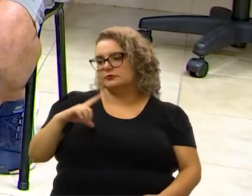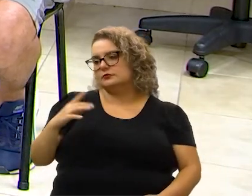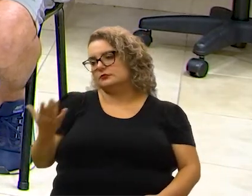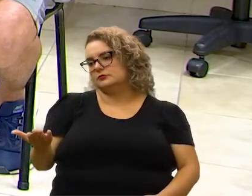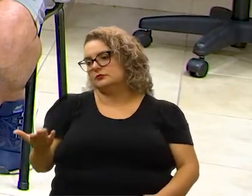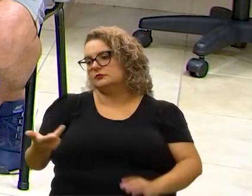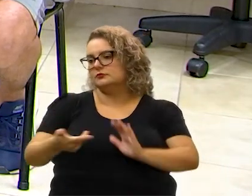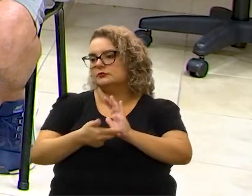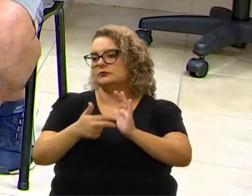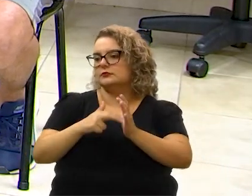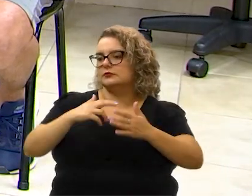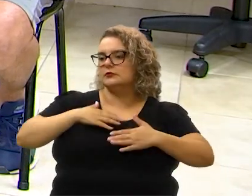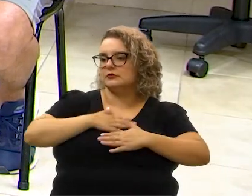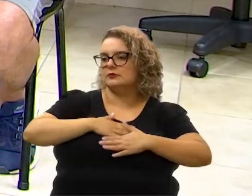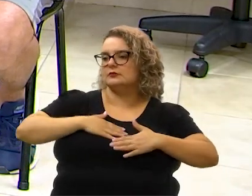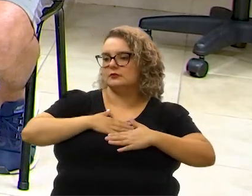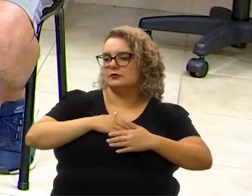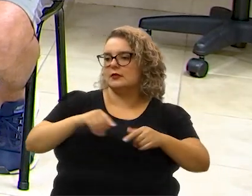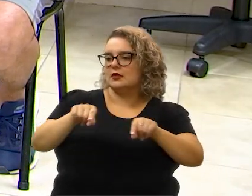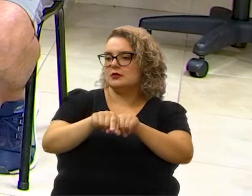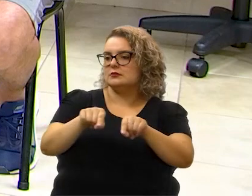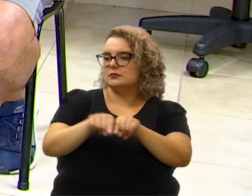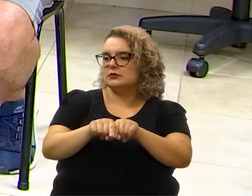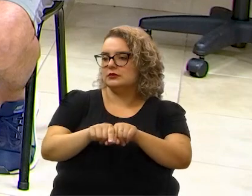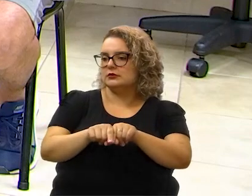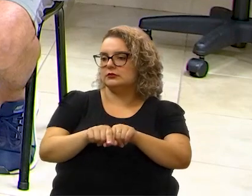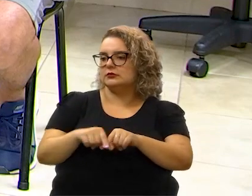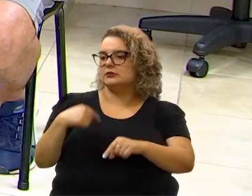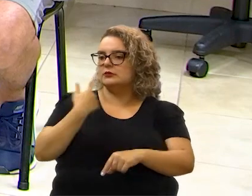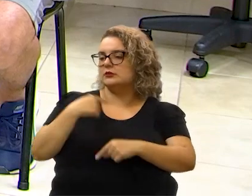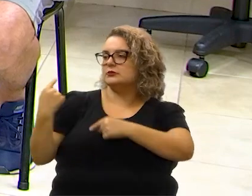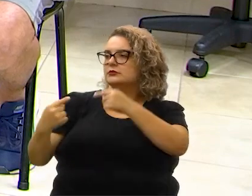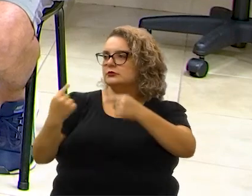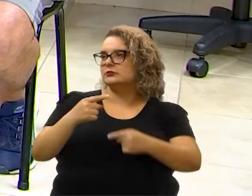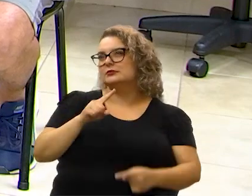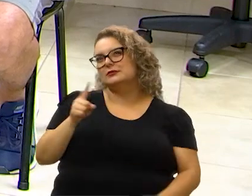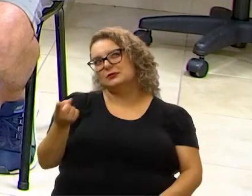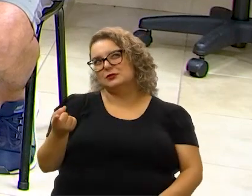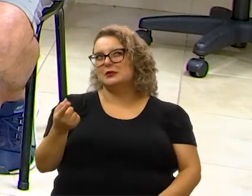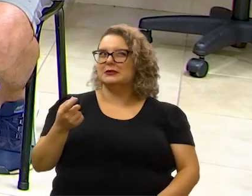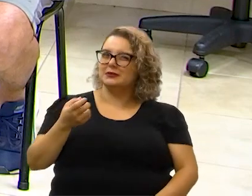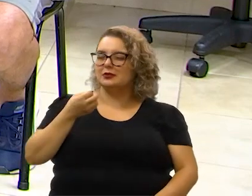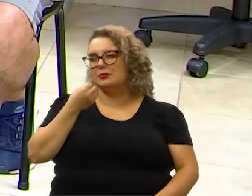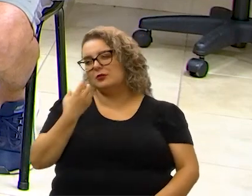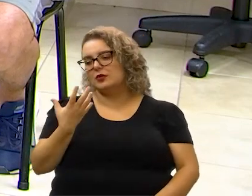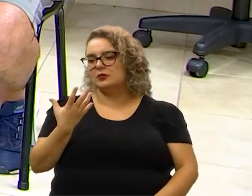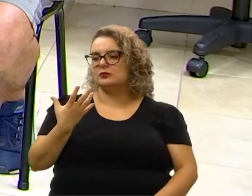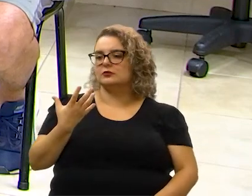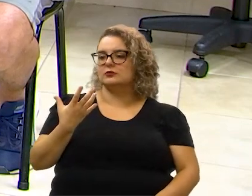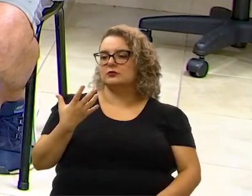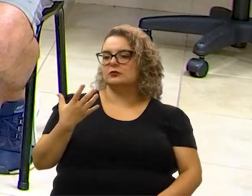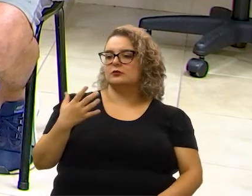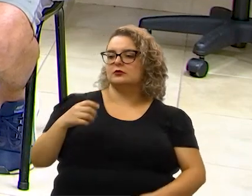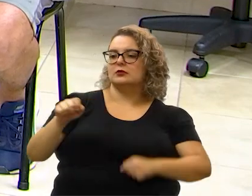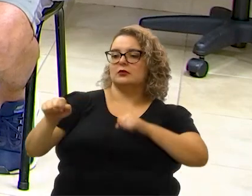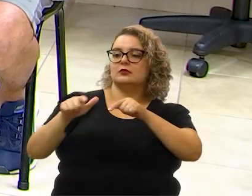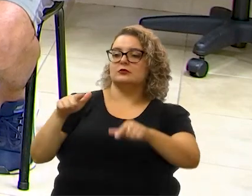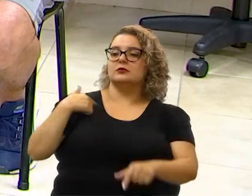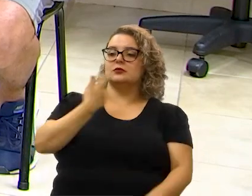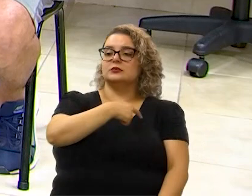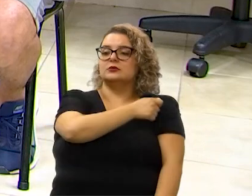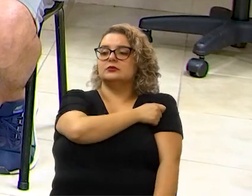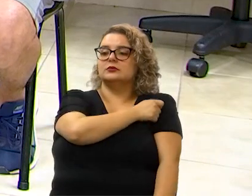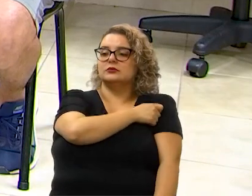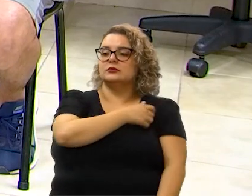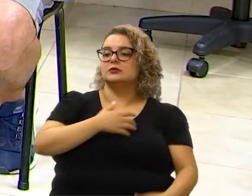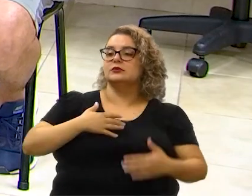bom no sentido de ser prazeroso, mas tem um lado que nós discutimos que não é tão favorável, a questão da formação do nosso aluno,